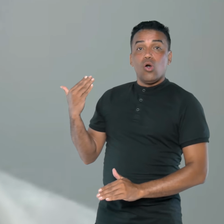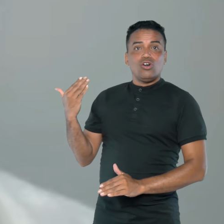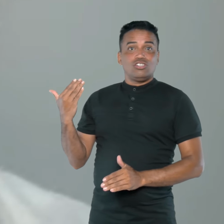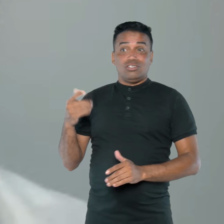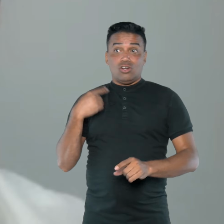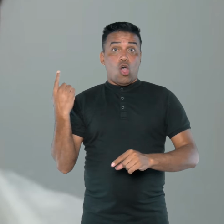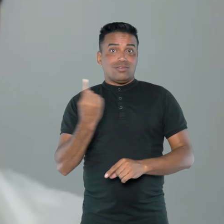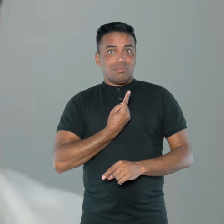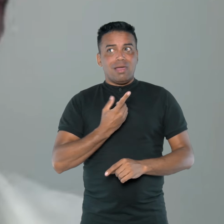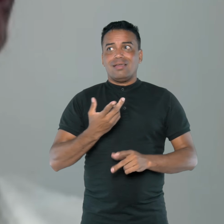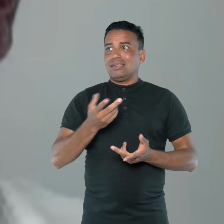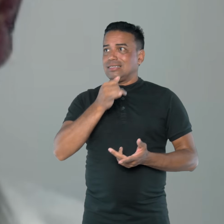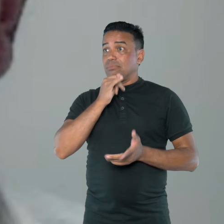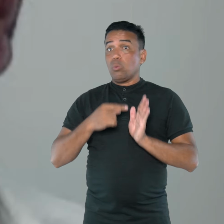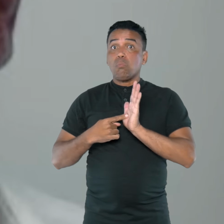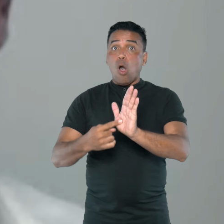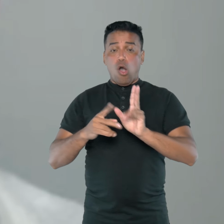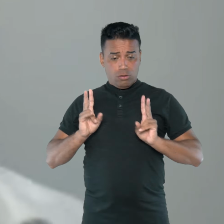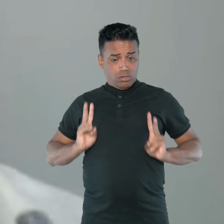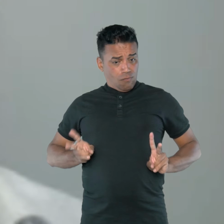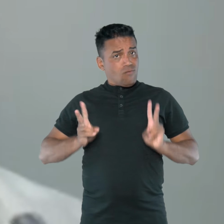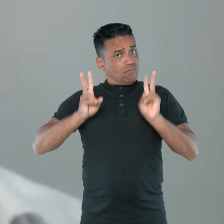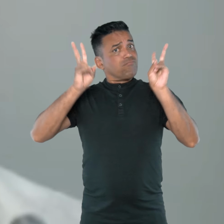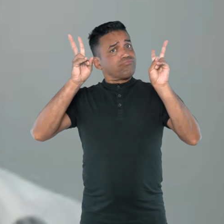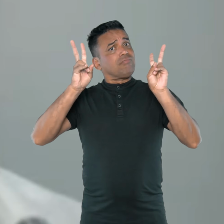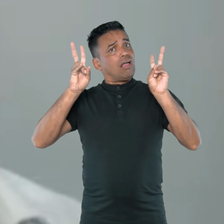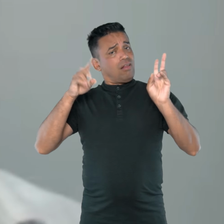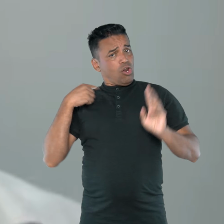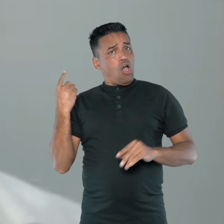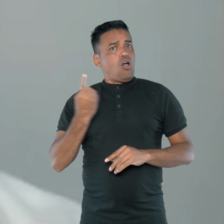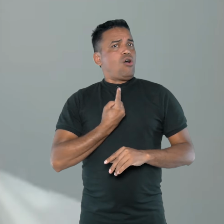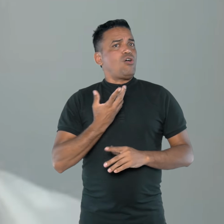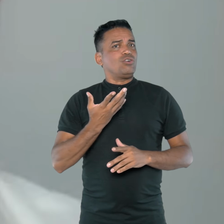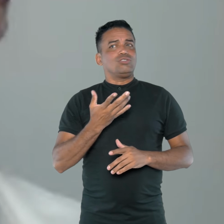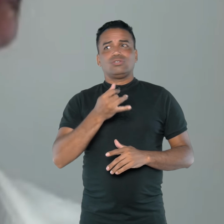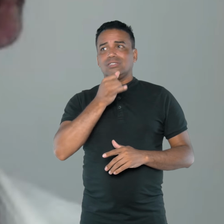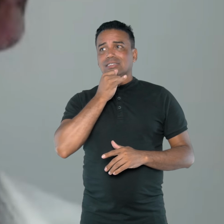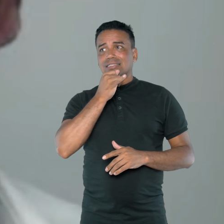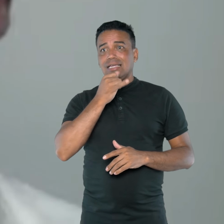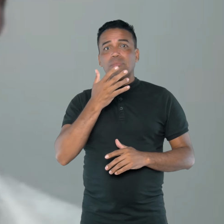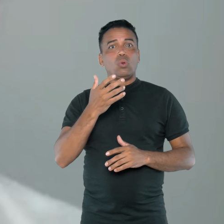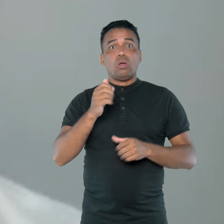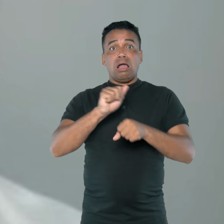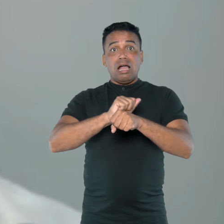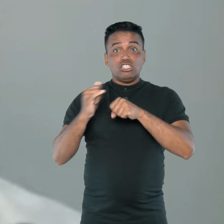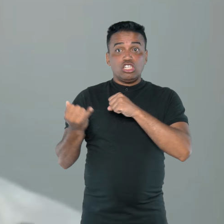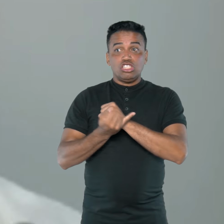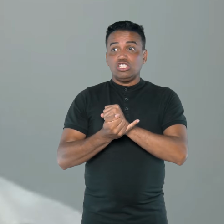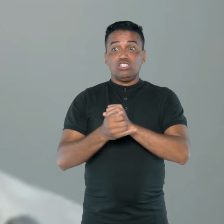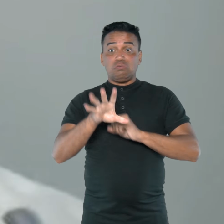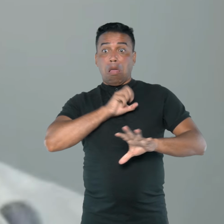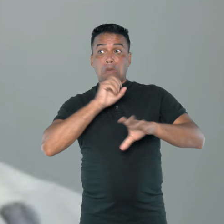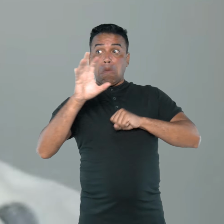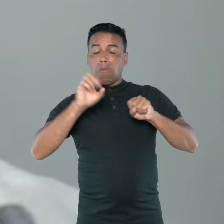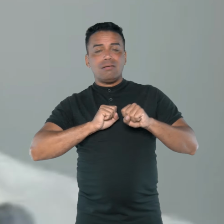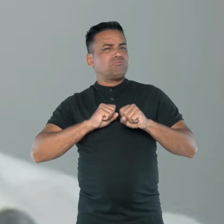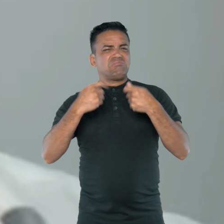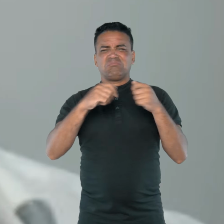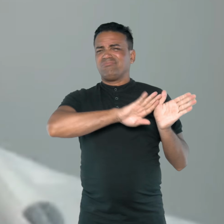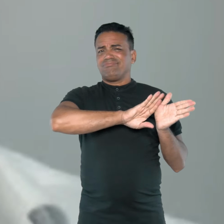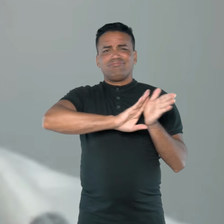né? Nos despir, né? Dessa selva de adjetivos que a gente não precisa. Então,